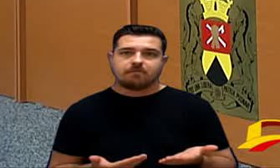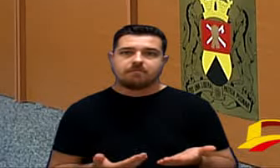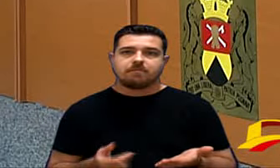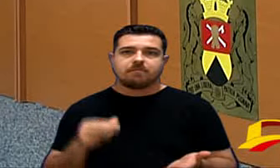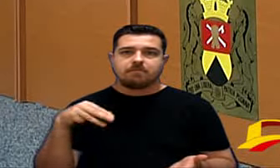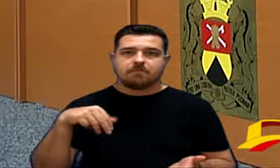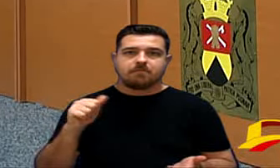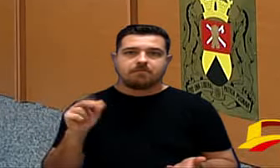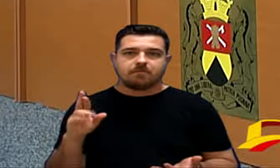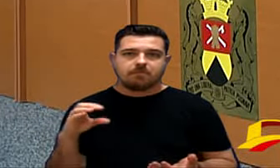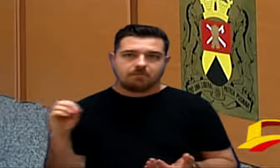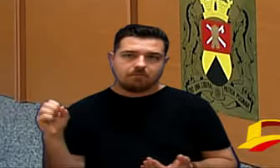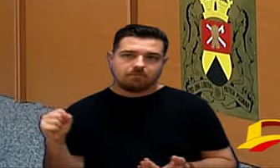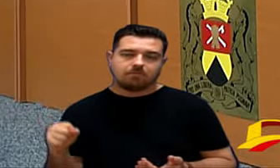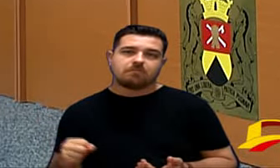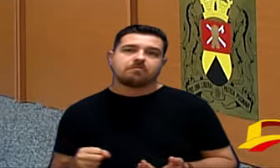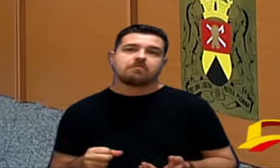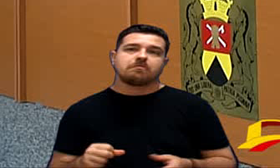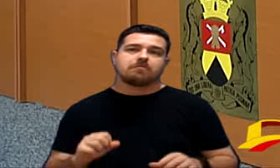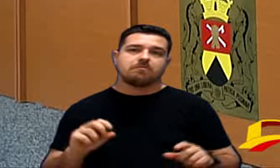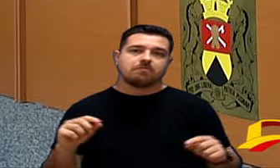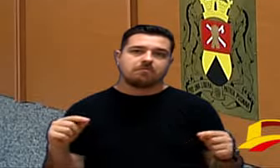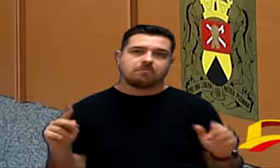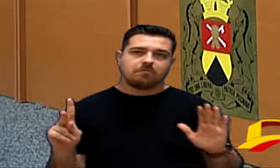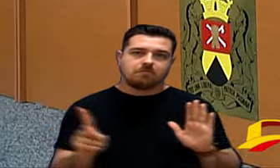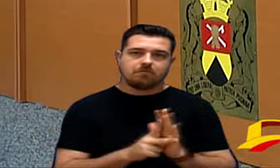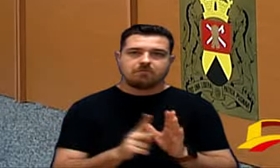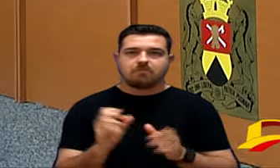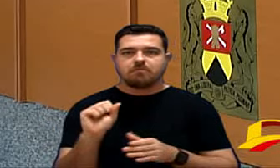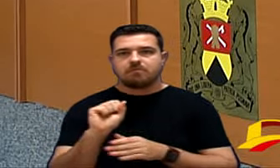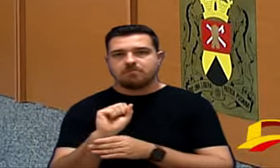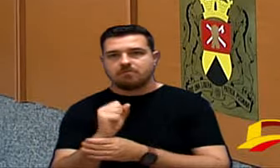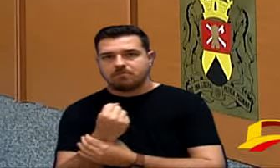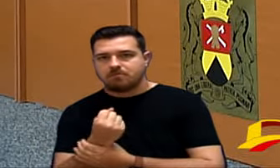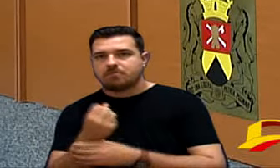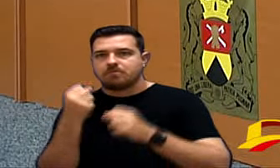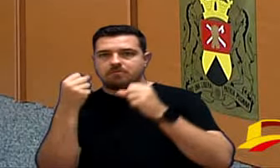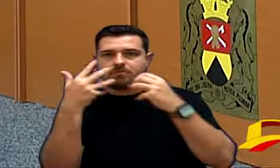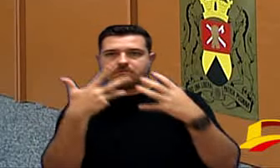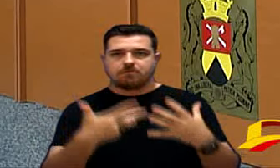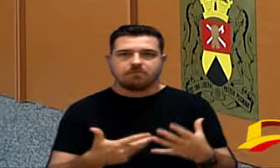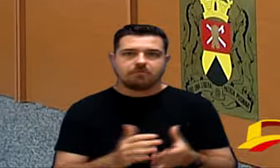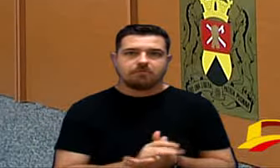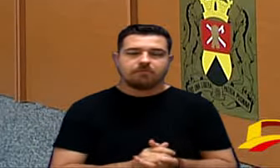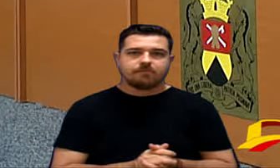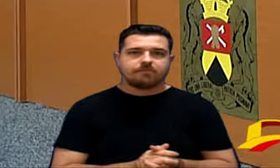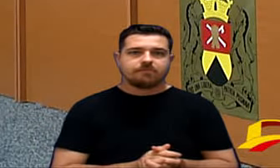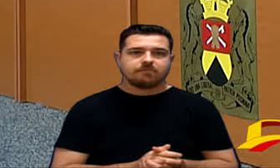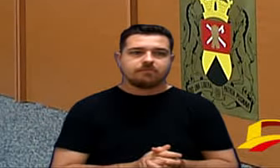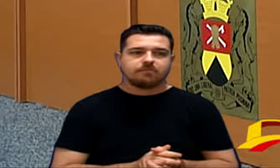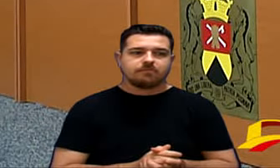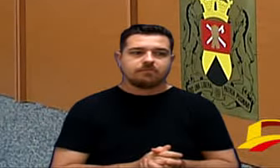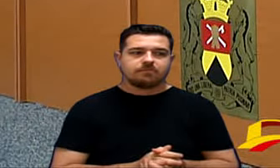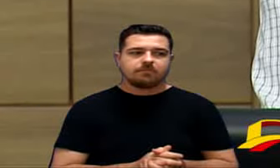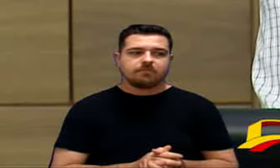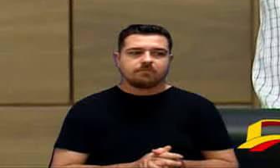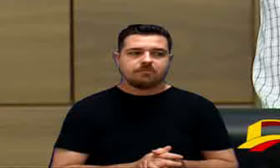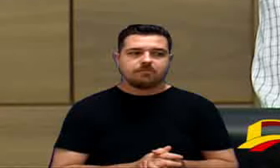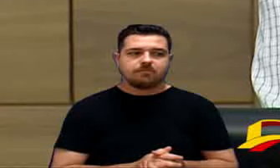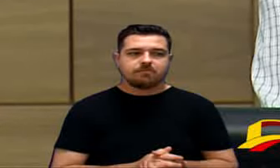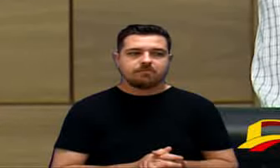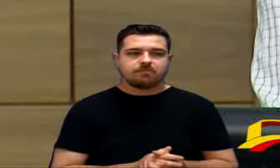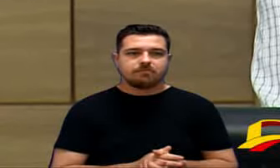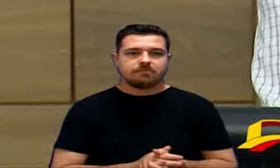Marcos Machado Secretário de Segurança Urbana para poder da t Oi não agora o do almoço agora